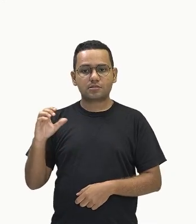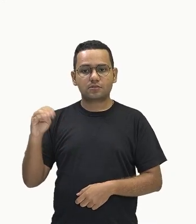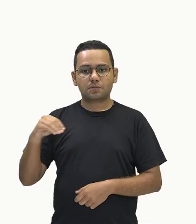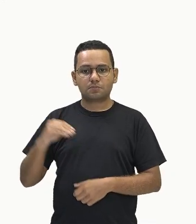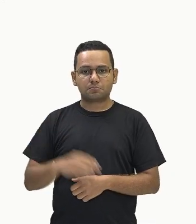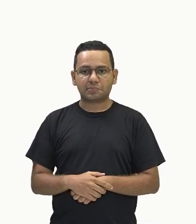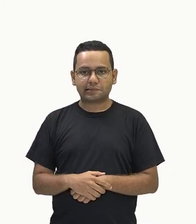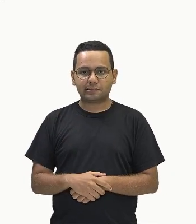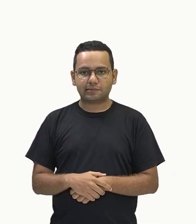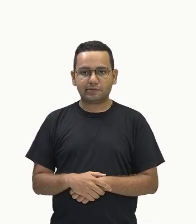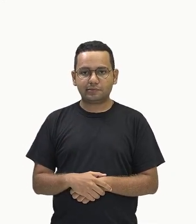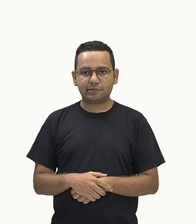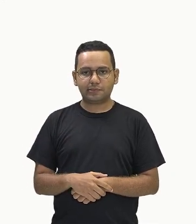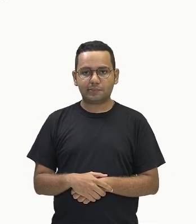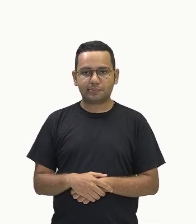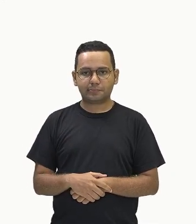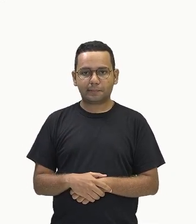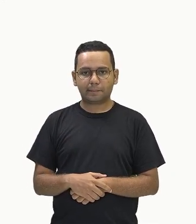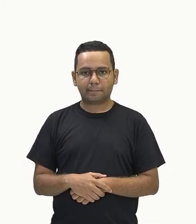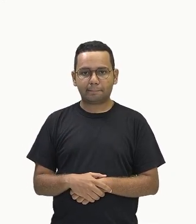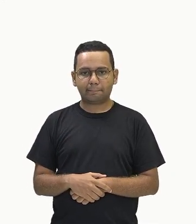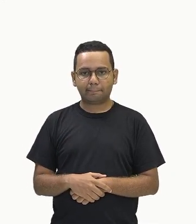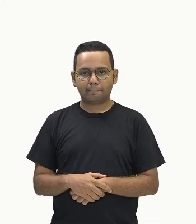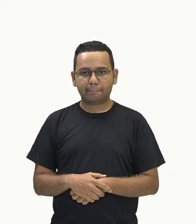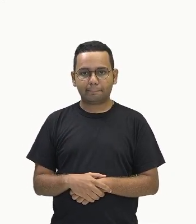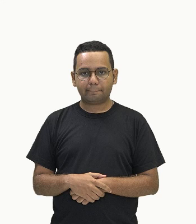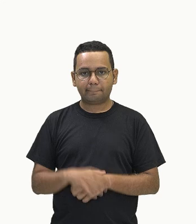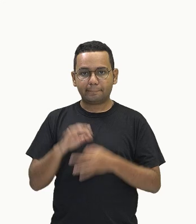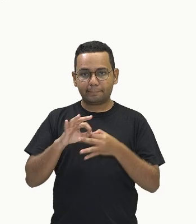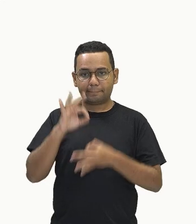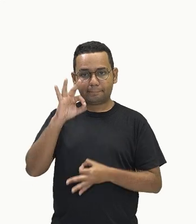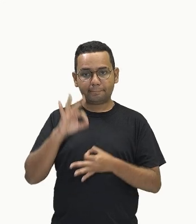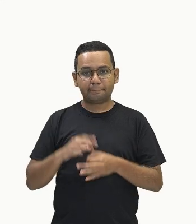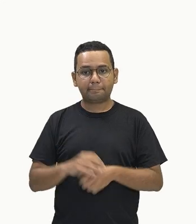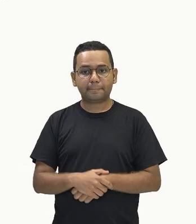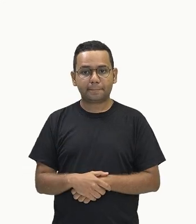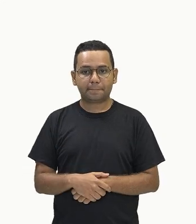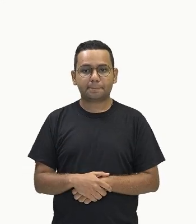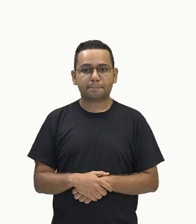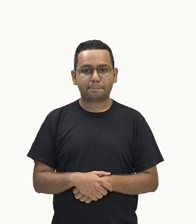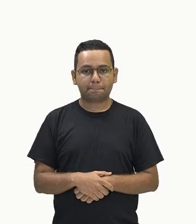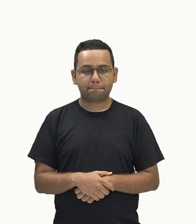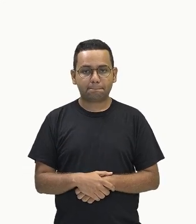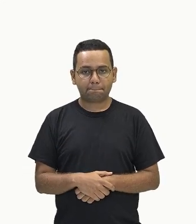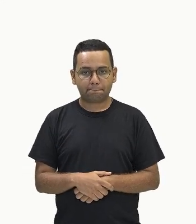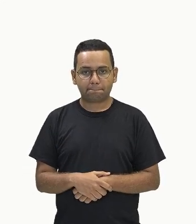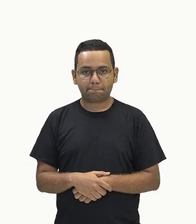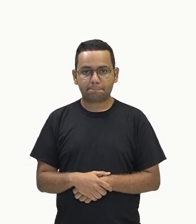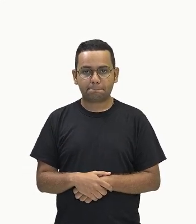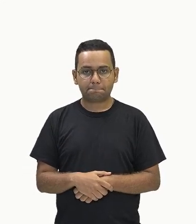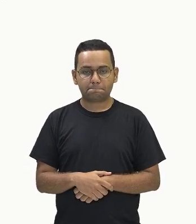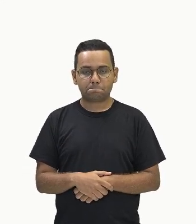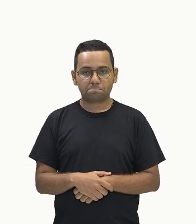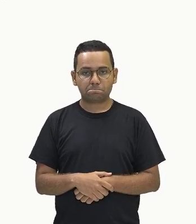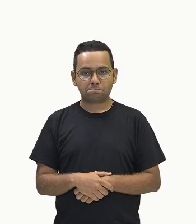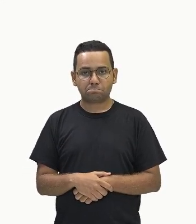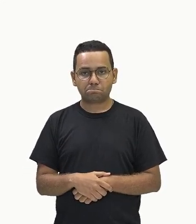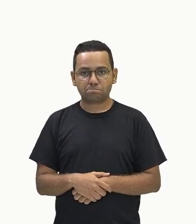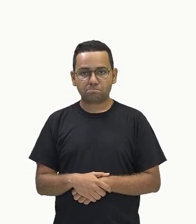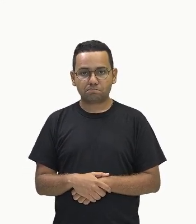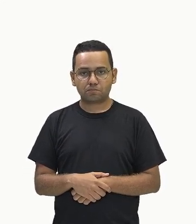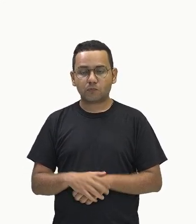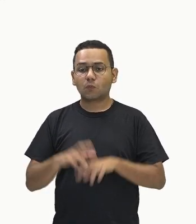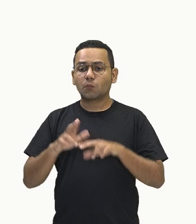centímetros. E faz a comunicação da boca com o seu estômago, ou seja, conduz o